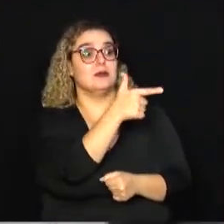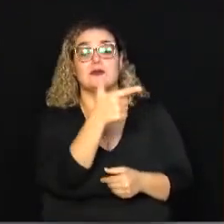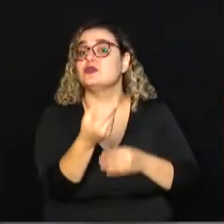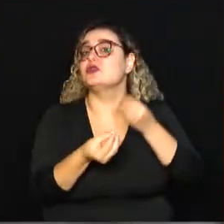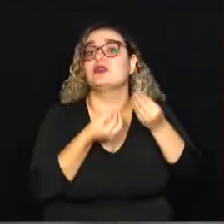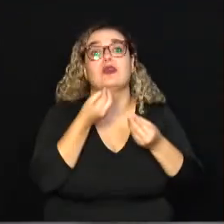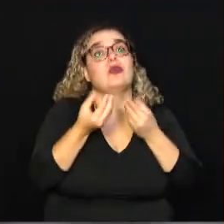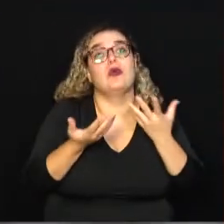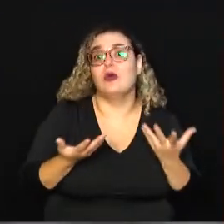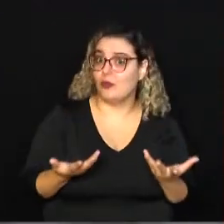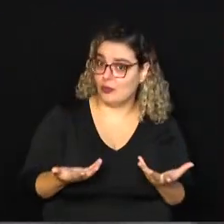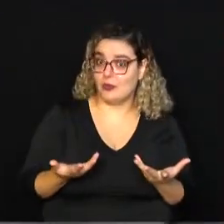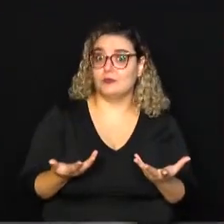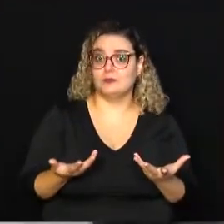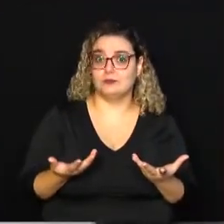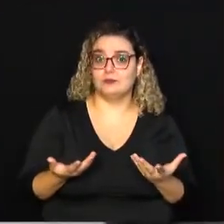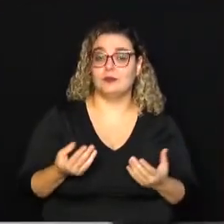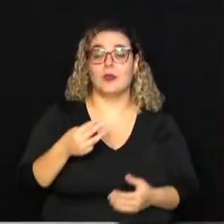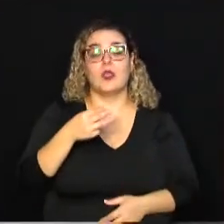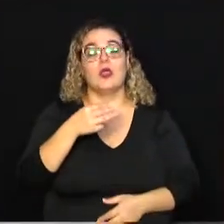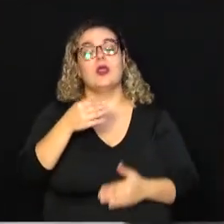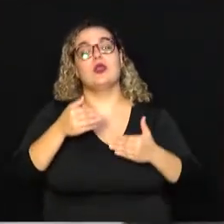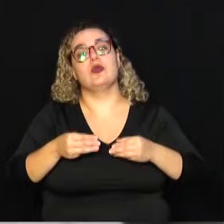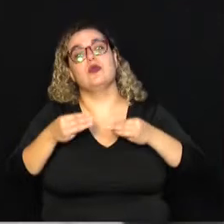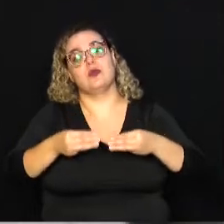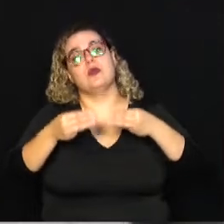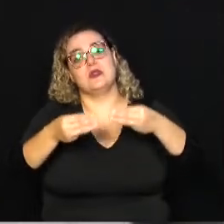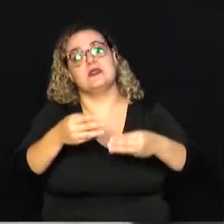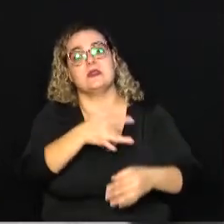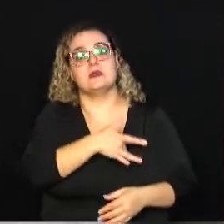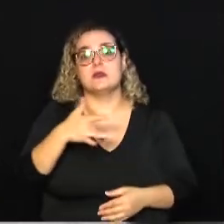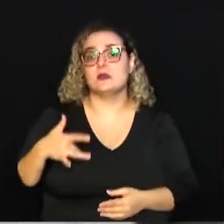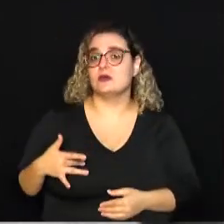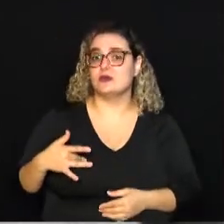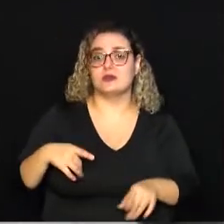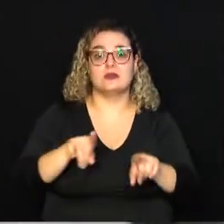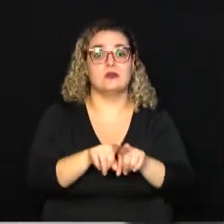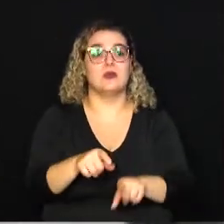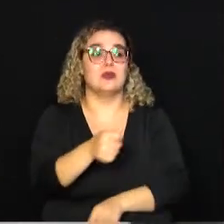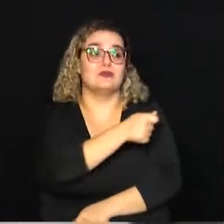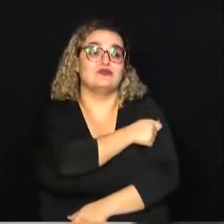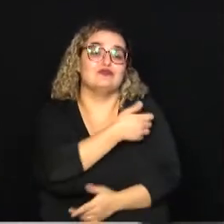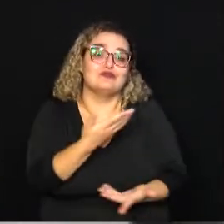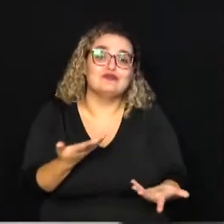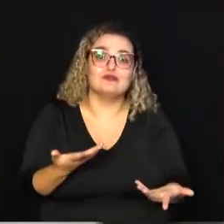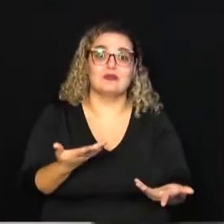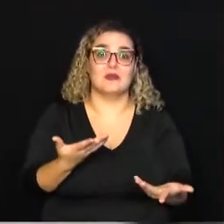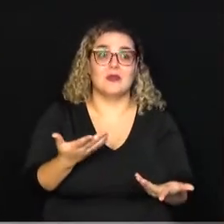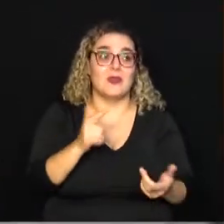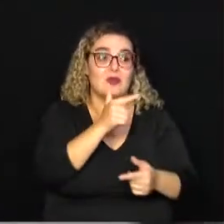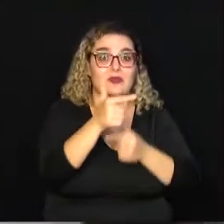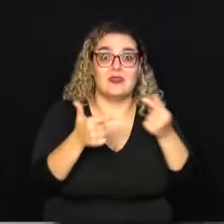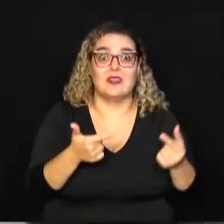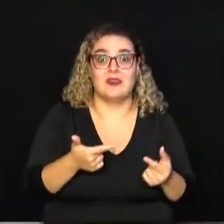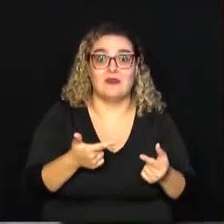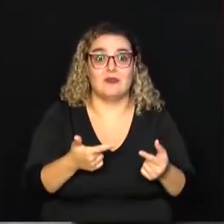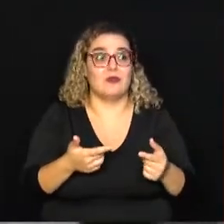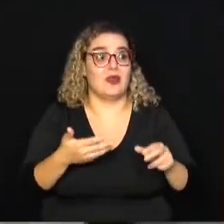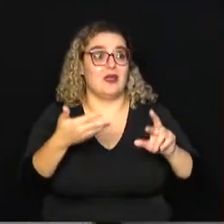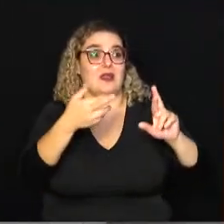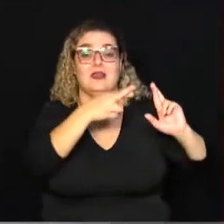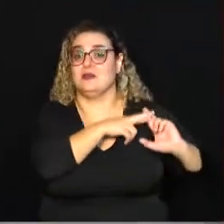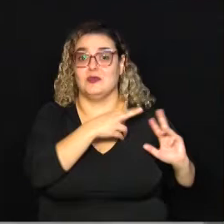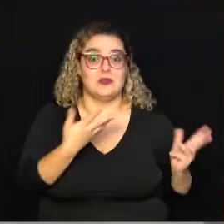e ainda assim o Ministério da Saúde, as autoridades foram omissas, né? E a gente acabou tendo uma grande mobilização,